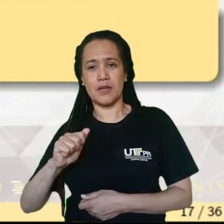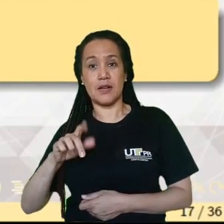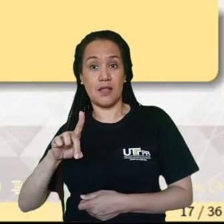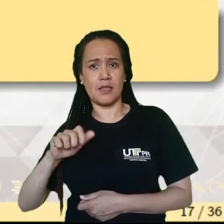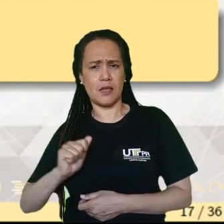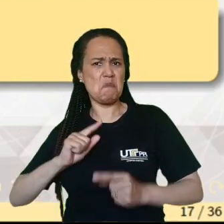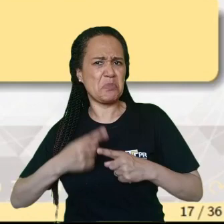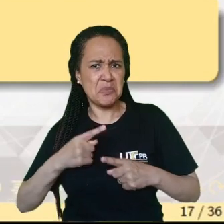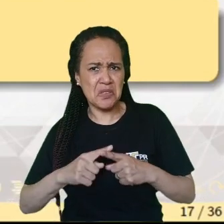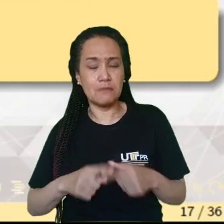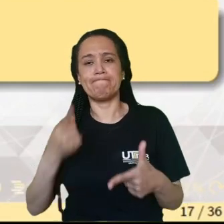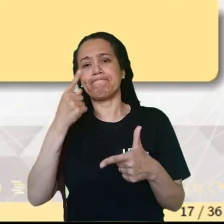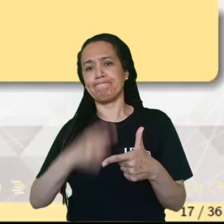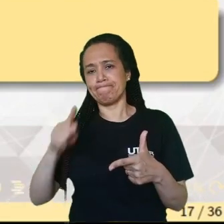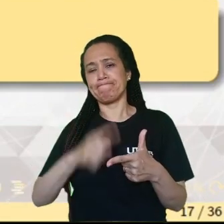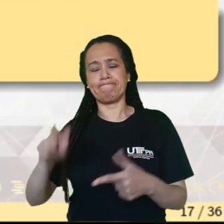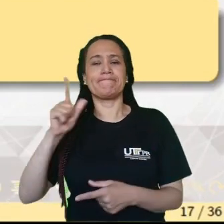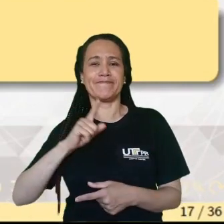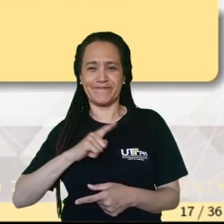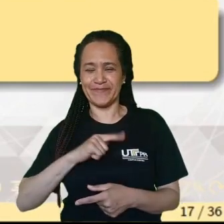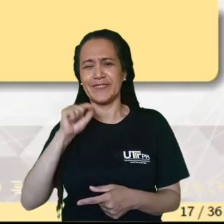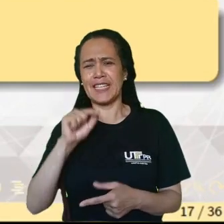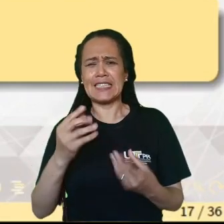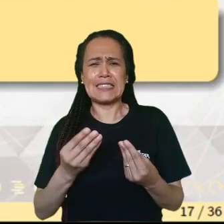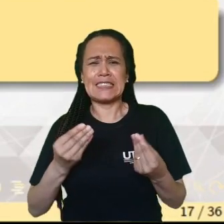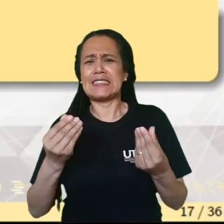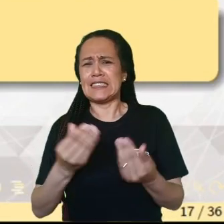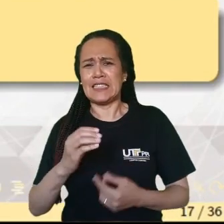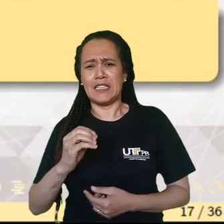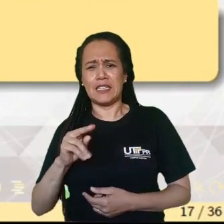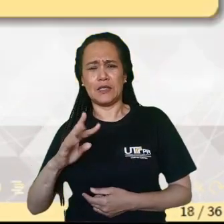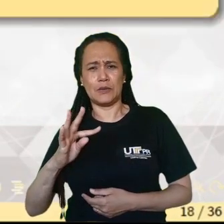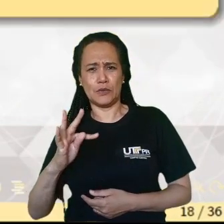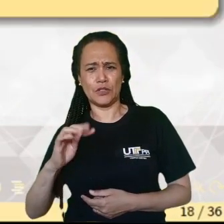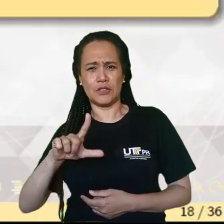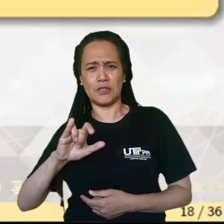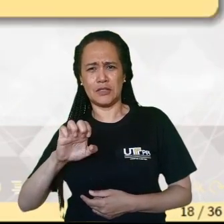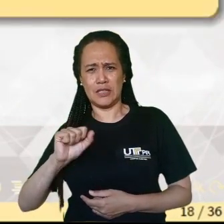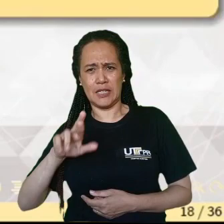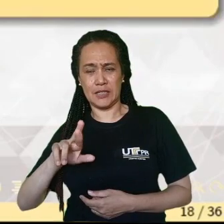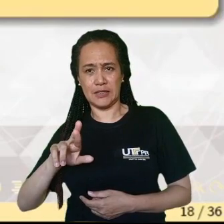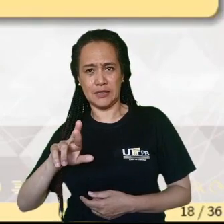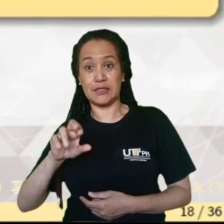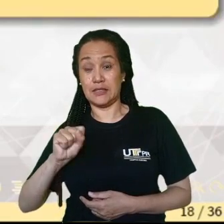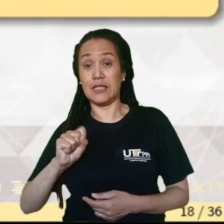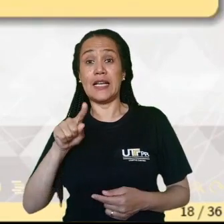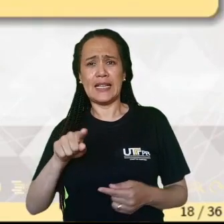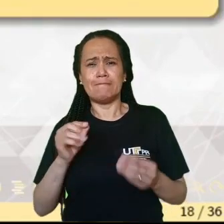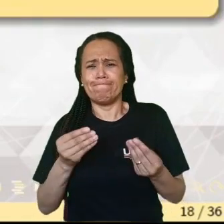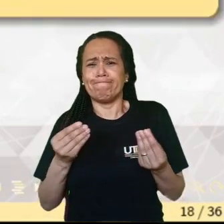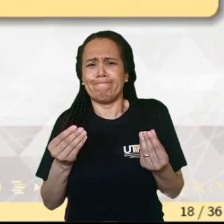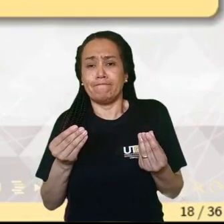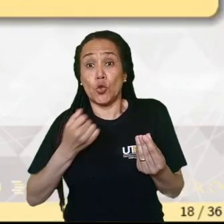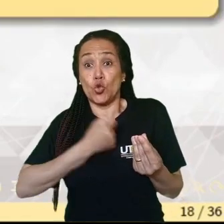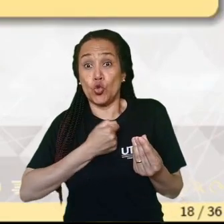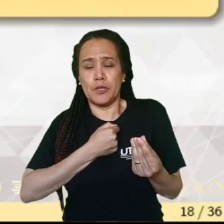média ela tem um problema. Qual é o problema da média? Ela é sensível a outliers, ou é sensível a valores extremos. Se